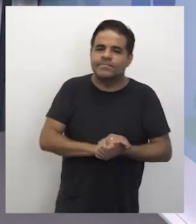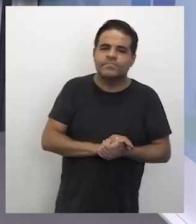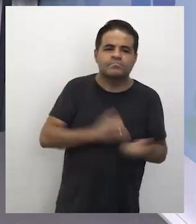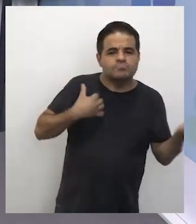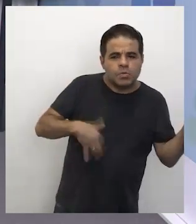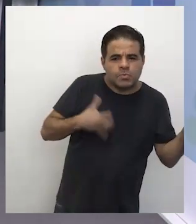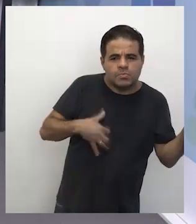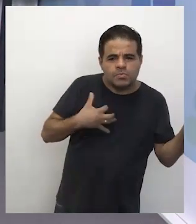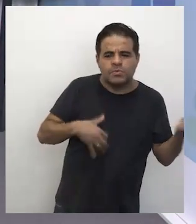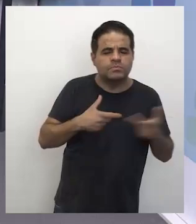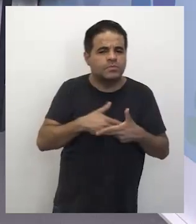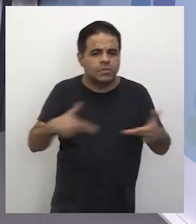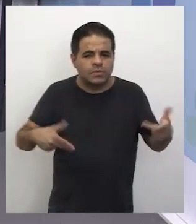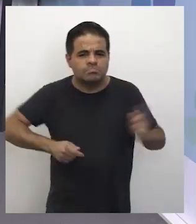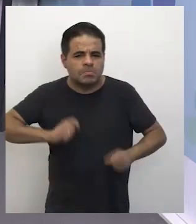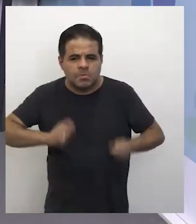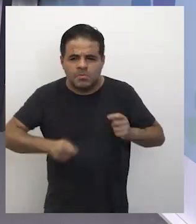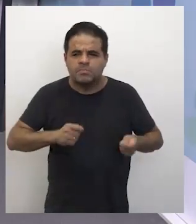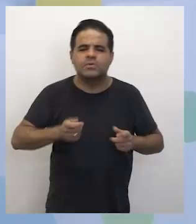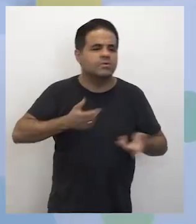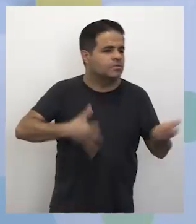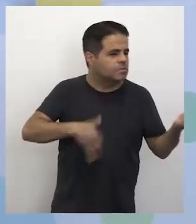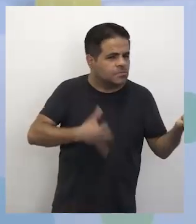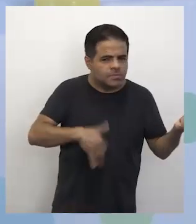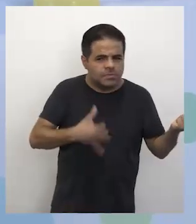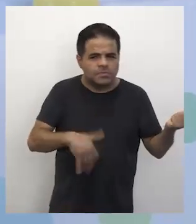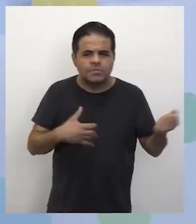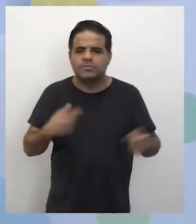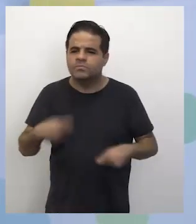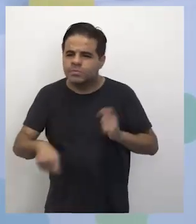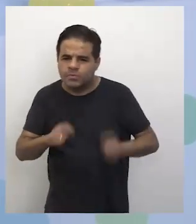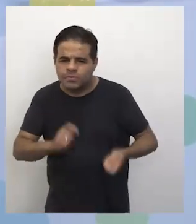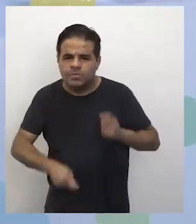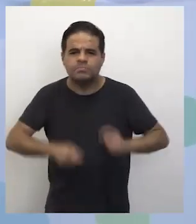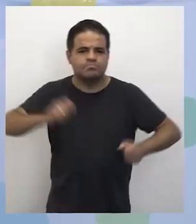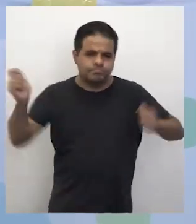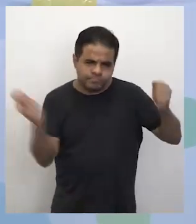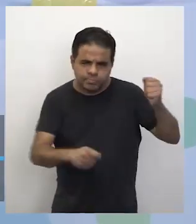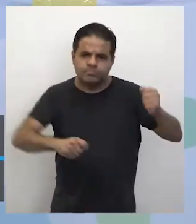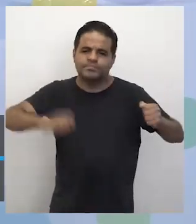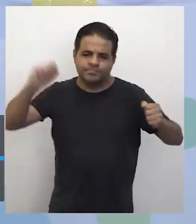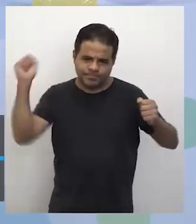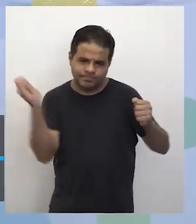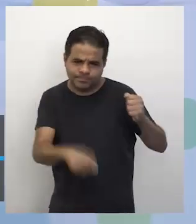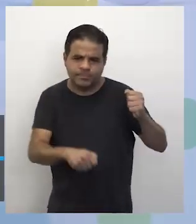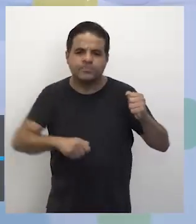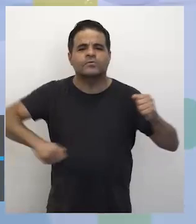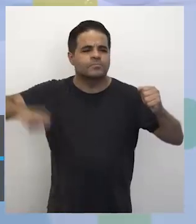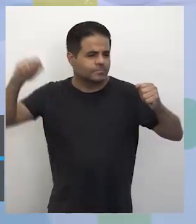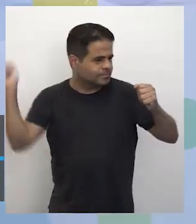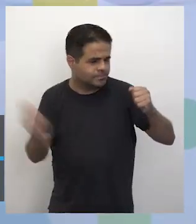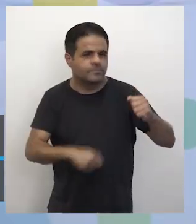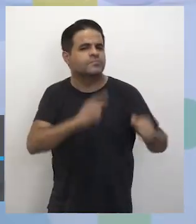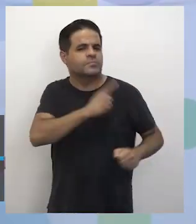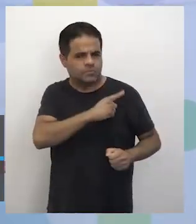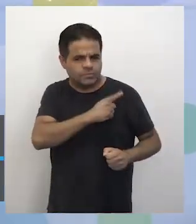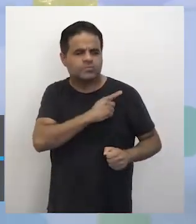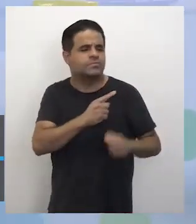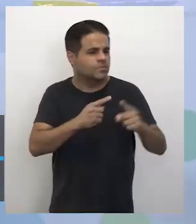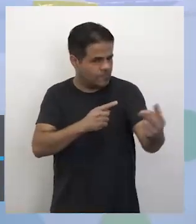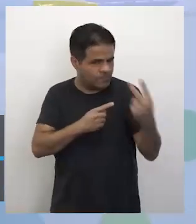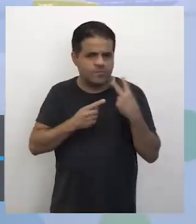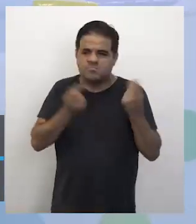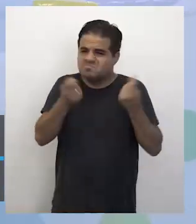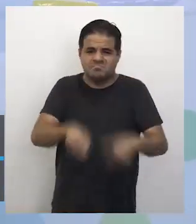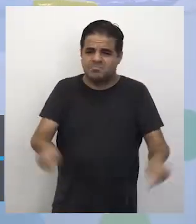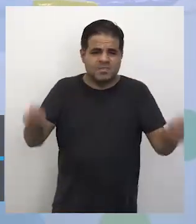musical, né? Toquei um instrumento musical, né? Uma zabumba aí, pessoal do segundo ano, primeiro ano viu, né? Não depende de Não energia